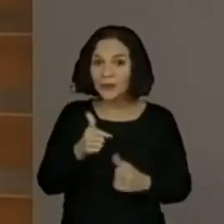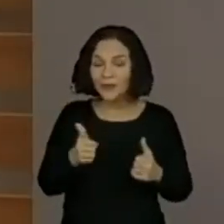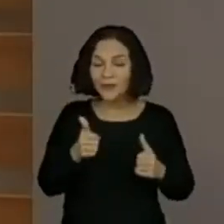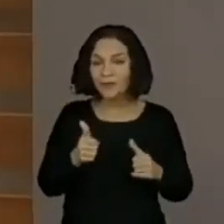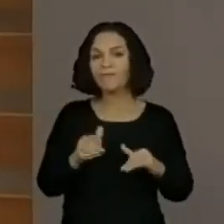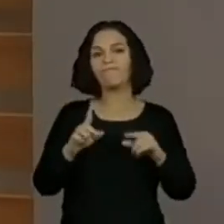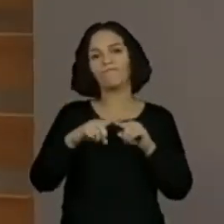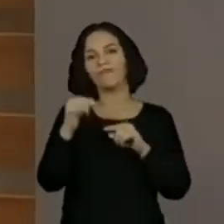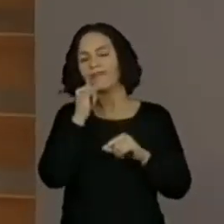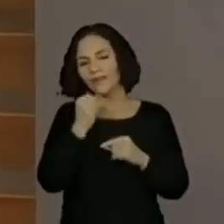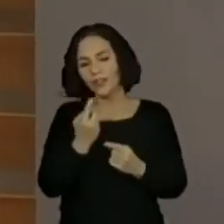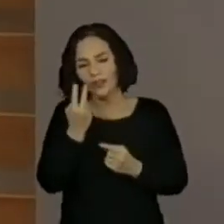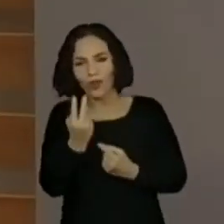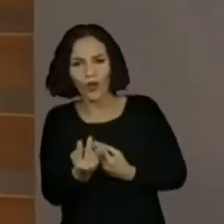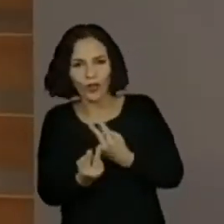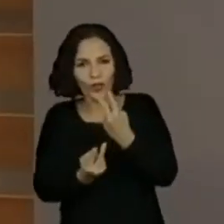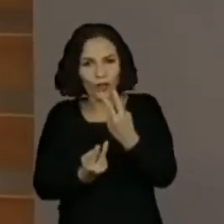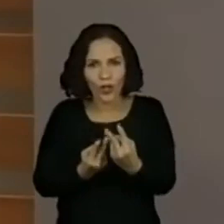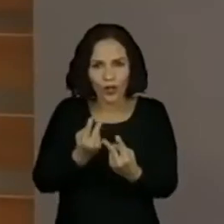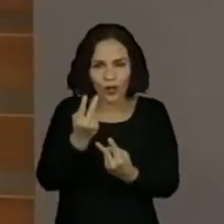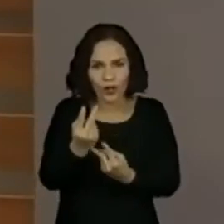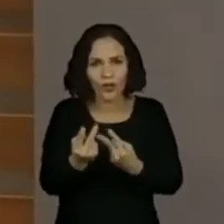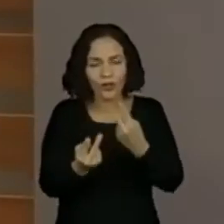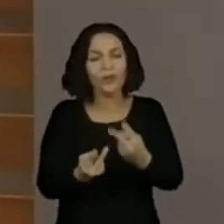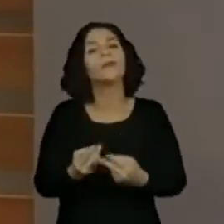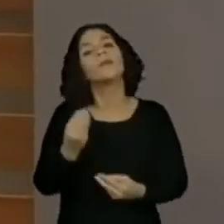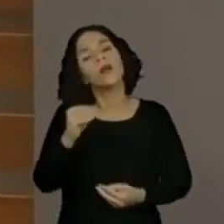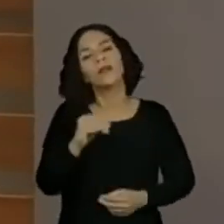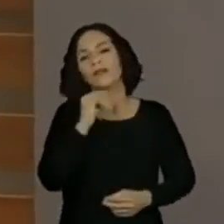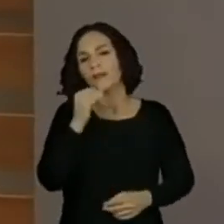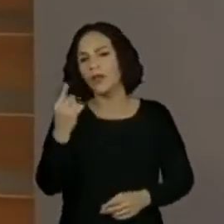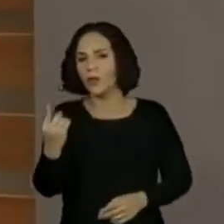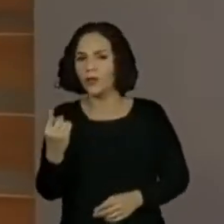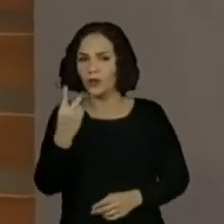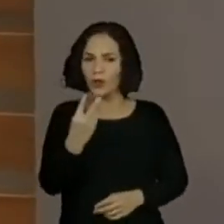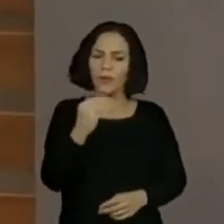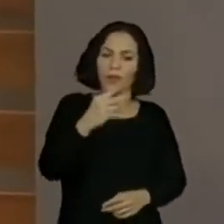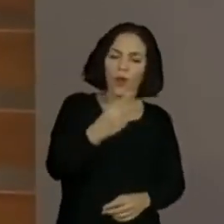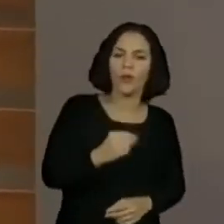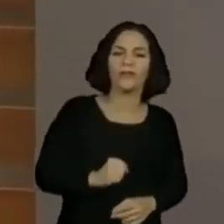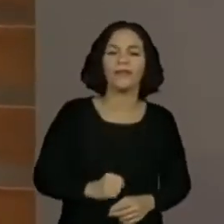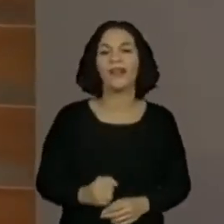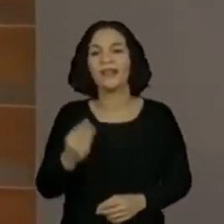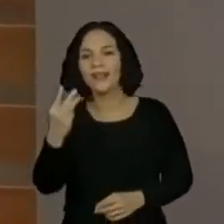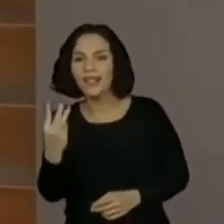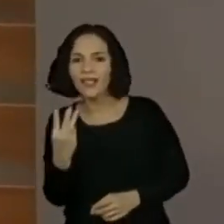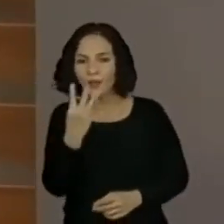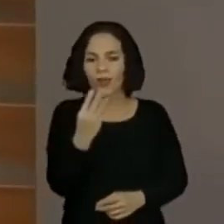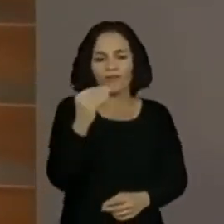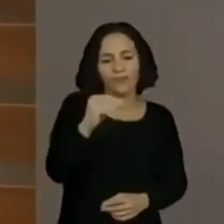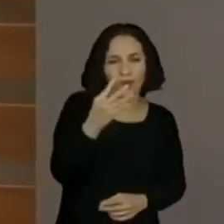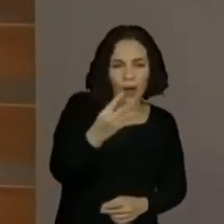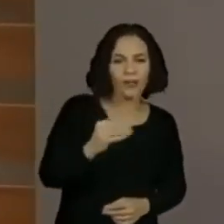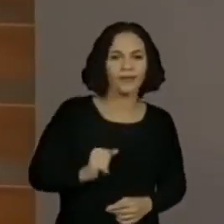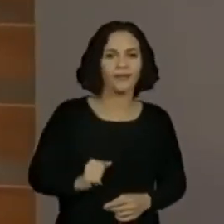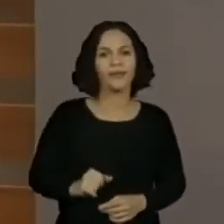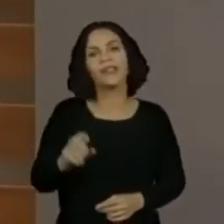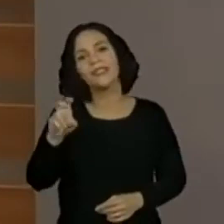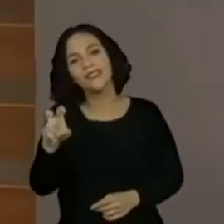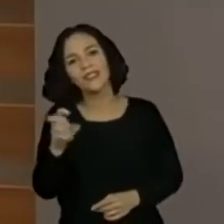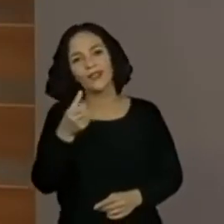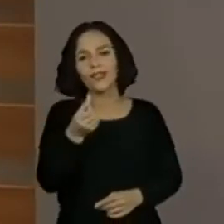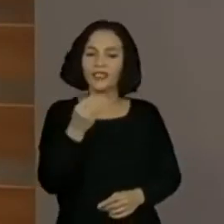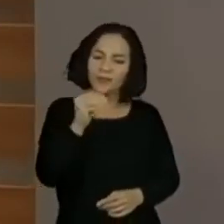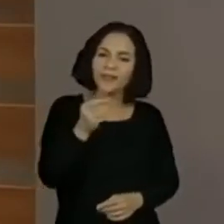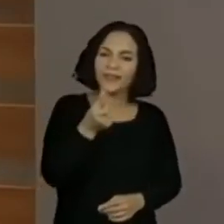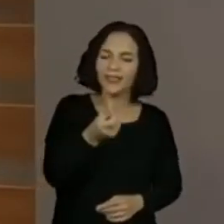for contar de dois em dois, usa essa estratégia de fazer essa contagem. 1, 2, marco 2. 3, 4, marco 4. E aí você vai